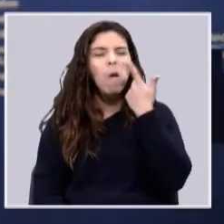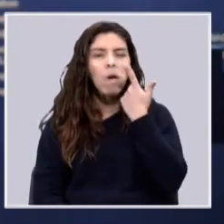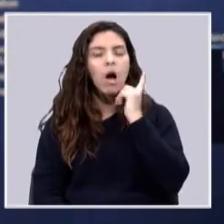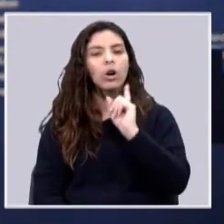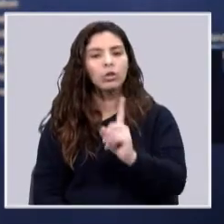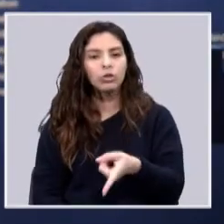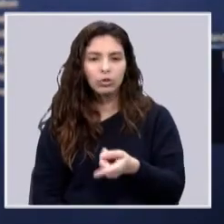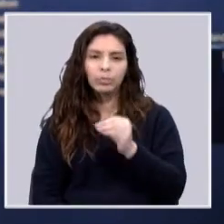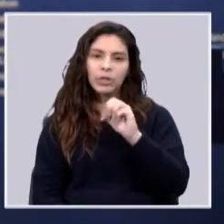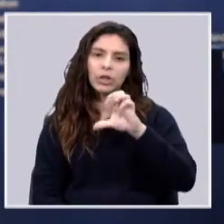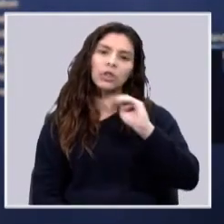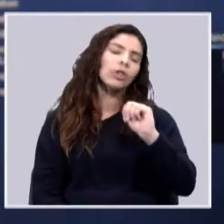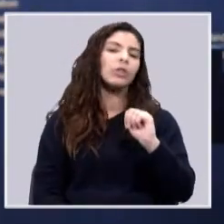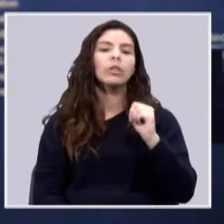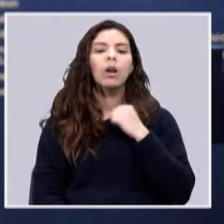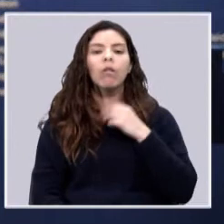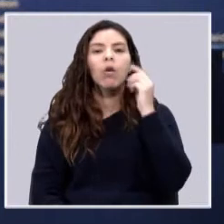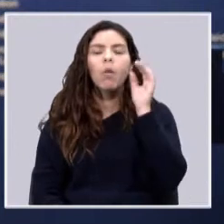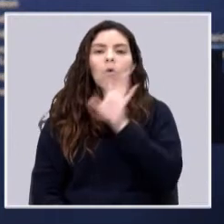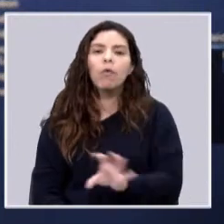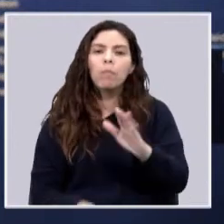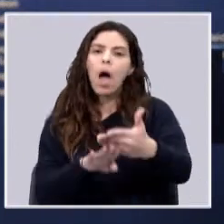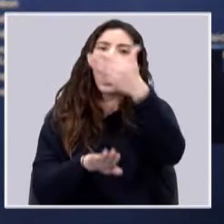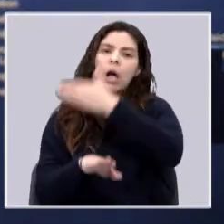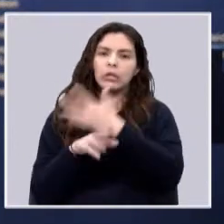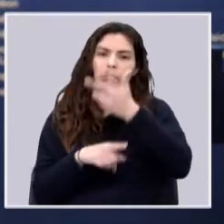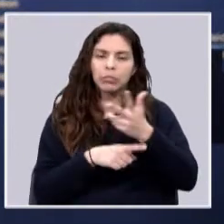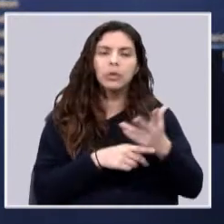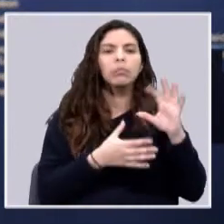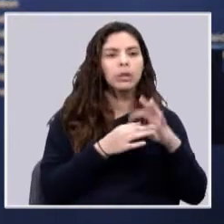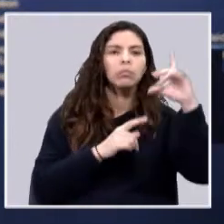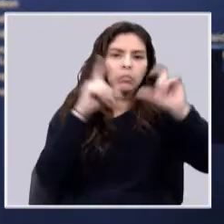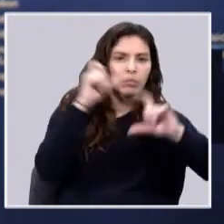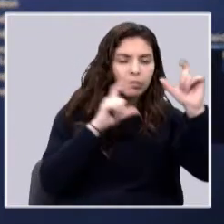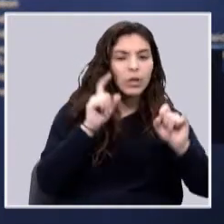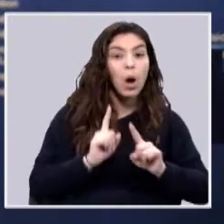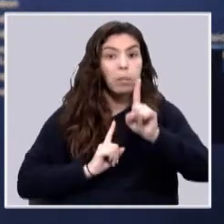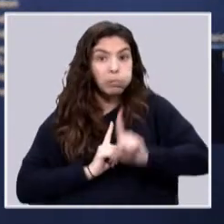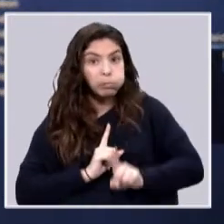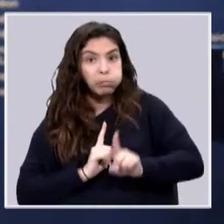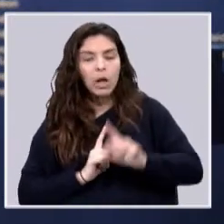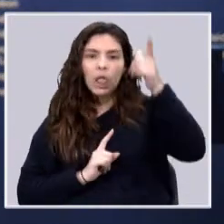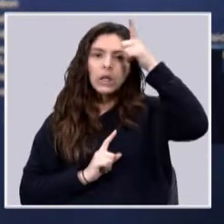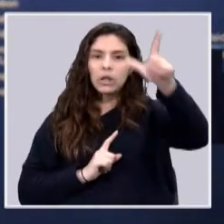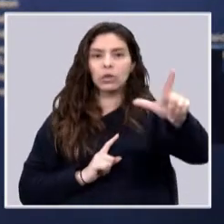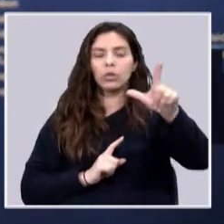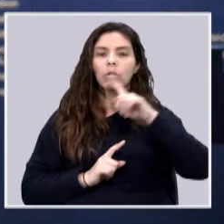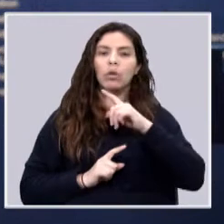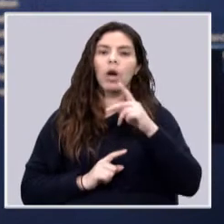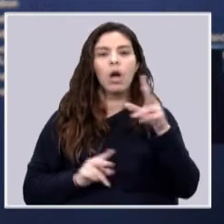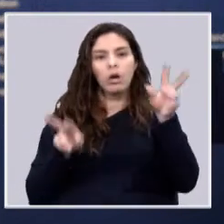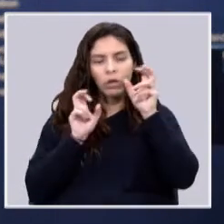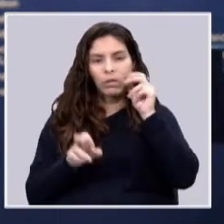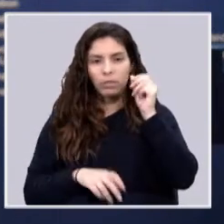Agora olhamos para o que se faz na ESC. O Making Of acompanhou os trabalhos de fotografia dos alunos do primeiro ano da licenciatura